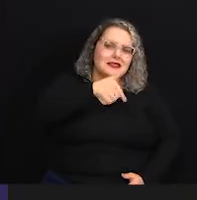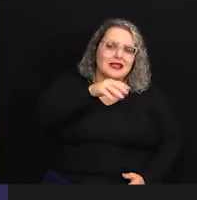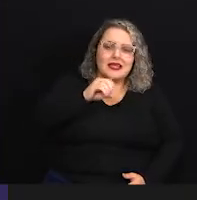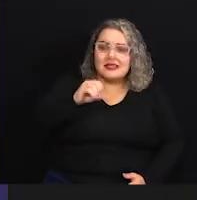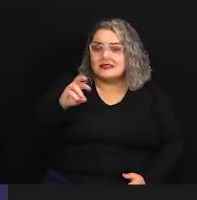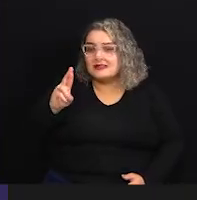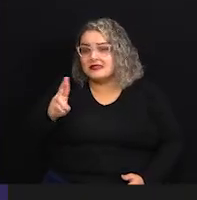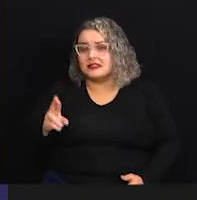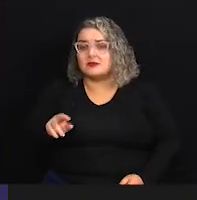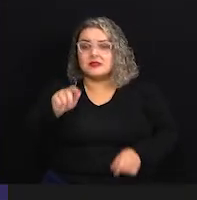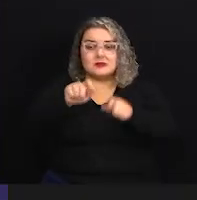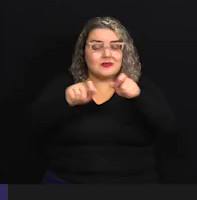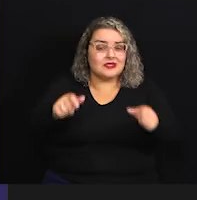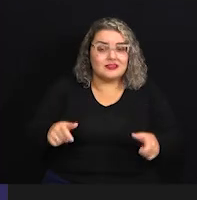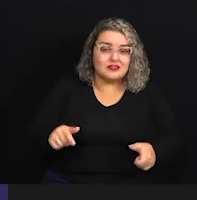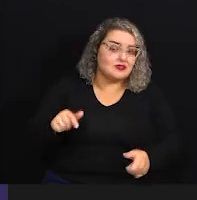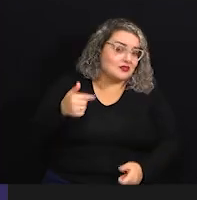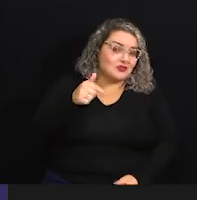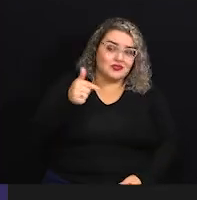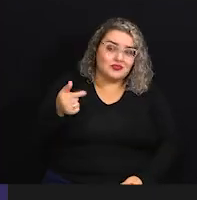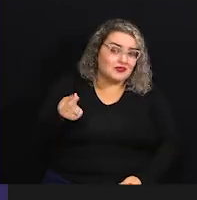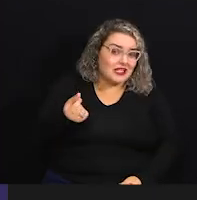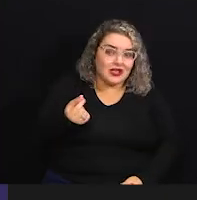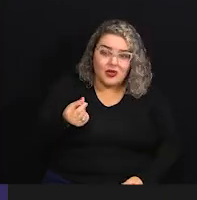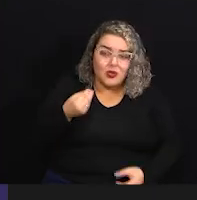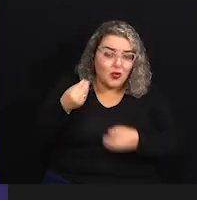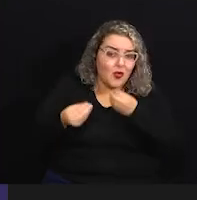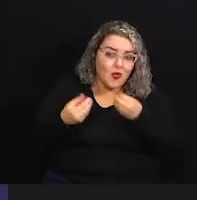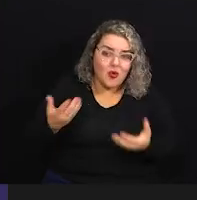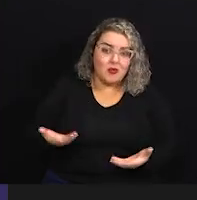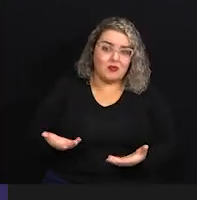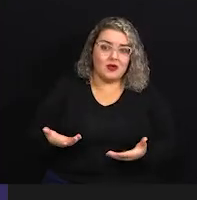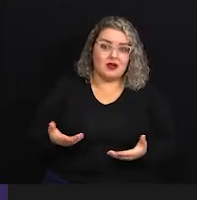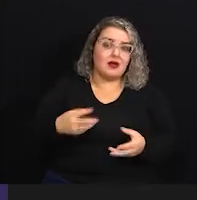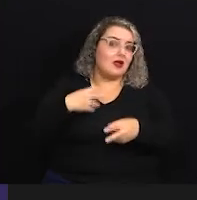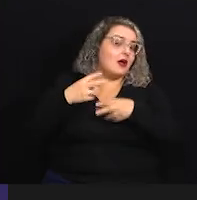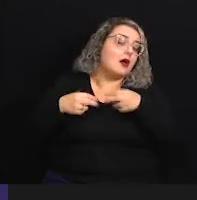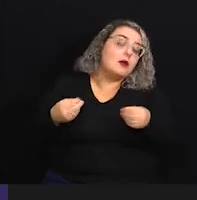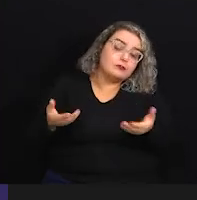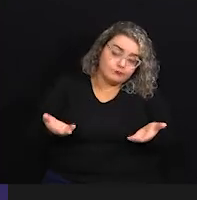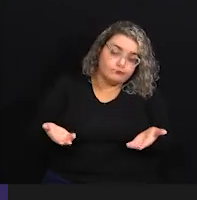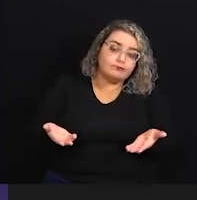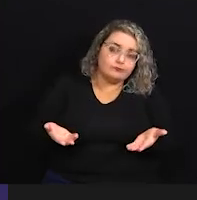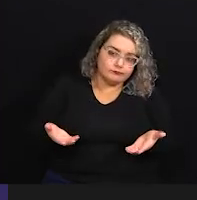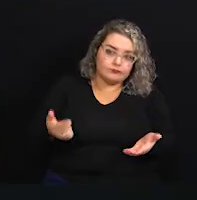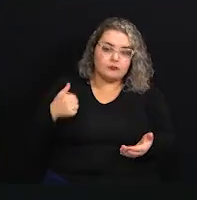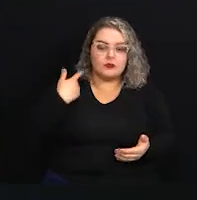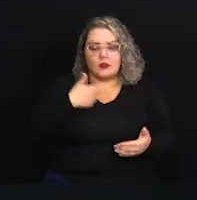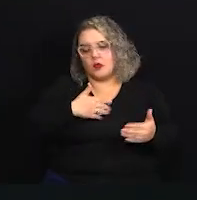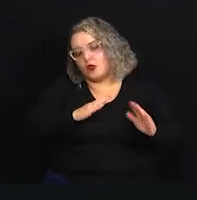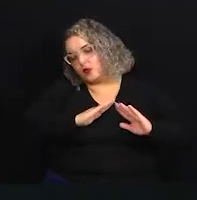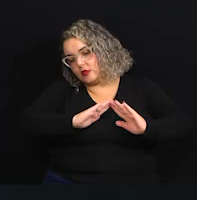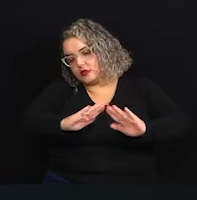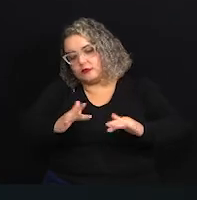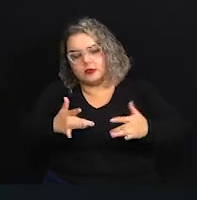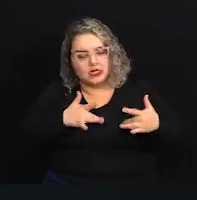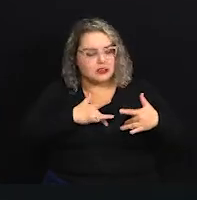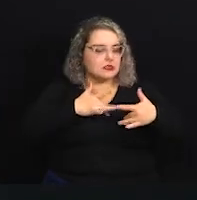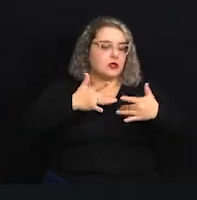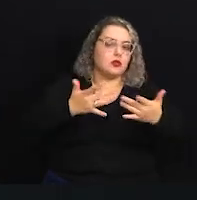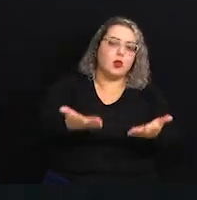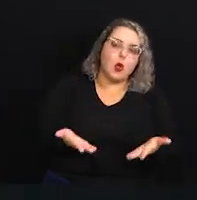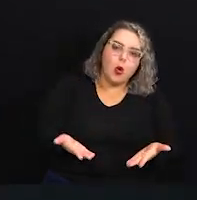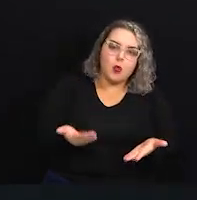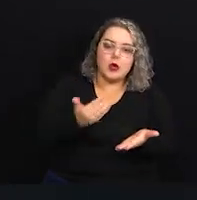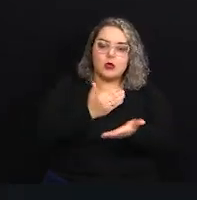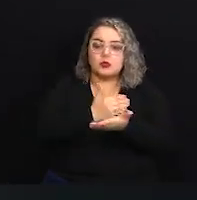R$700, mas para as pessoas que não têm condições, é um presente, né? E a gente empresta, a gente